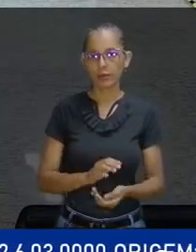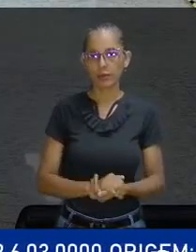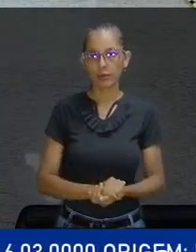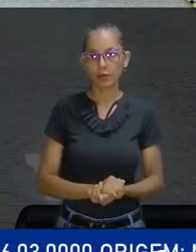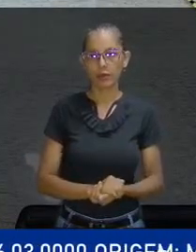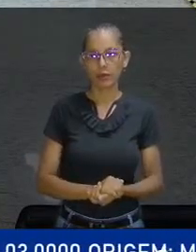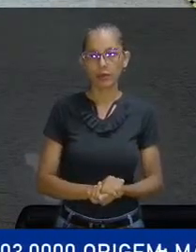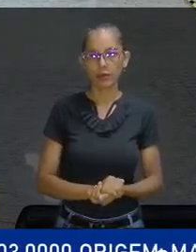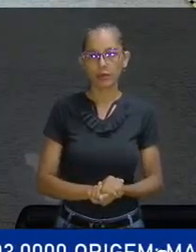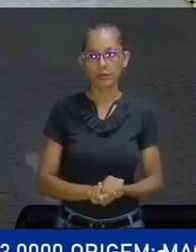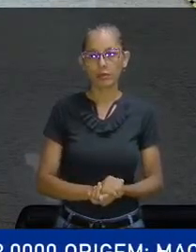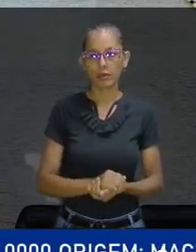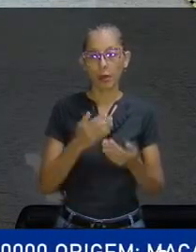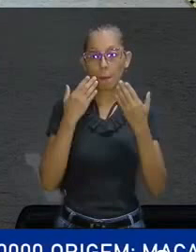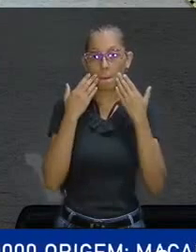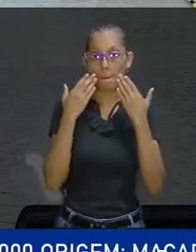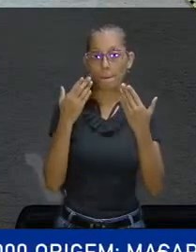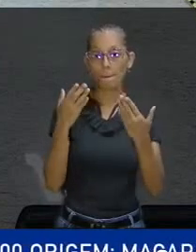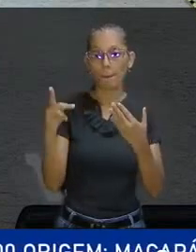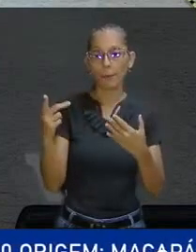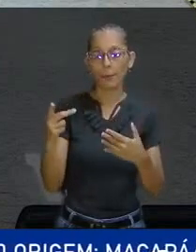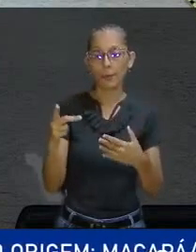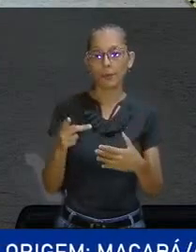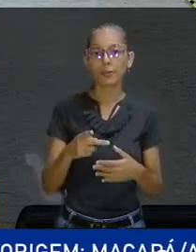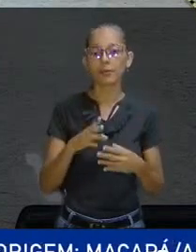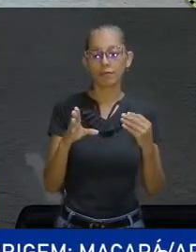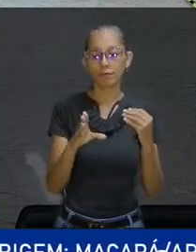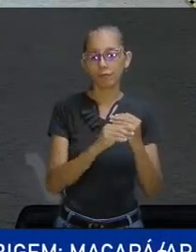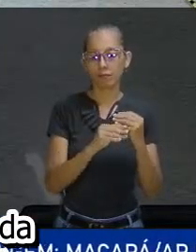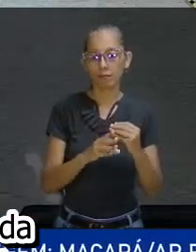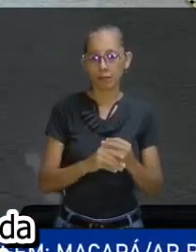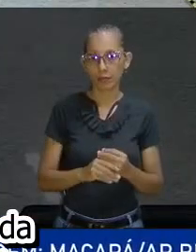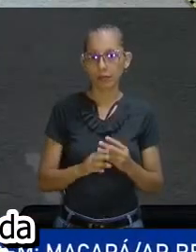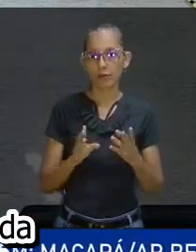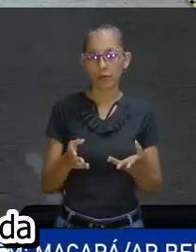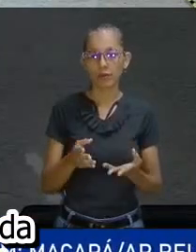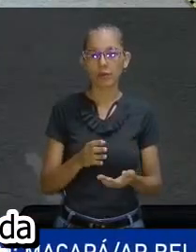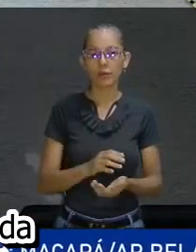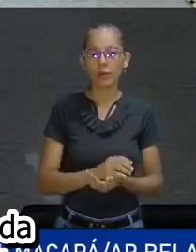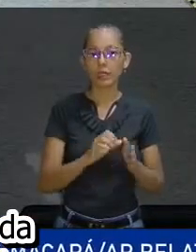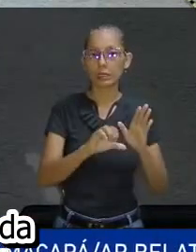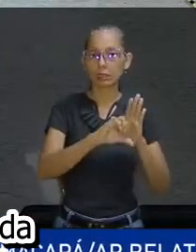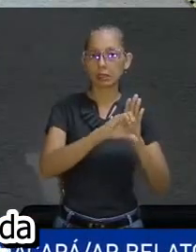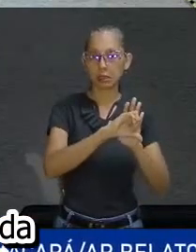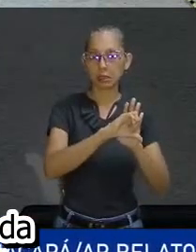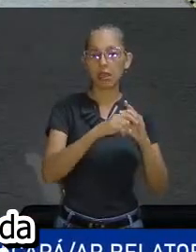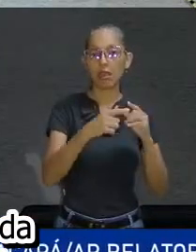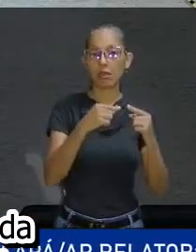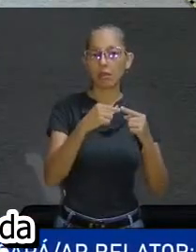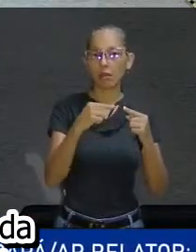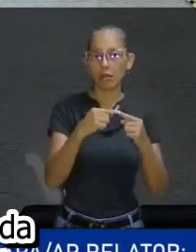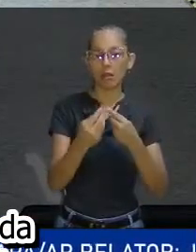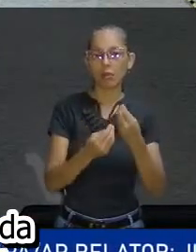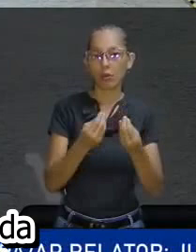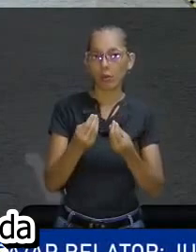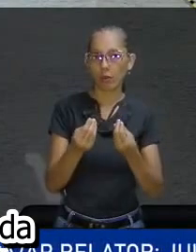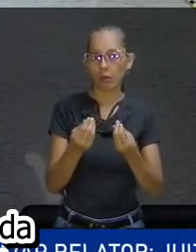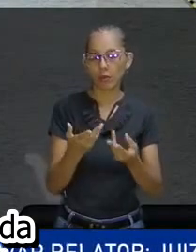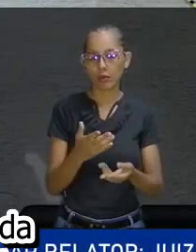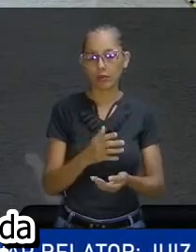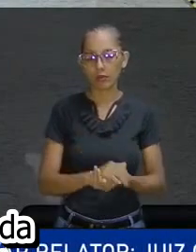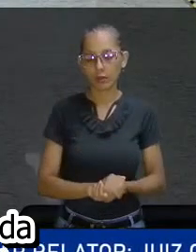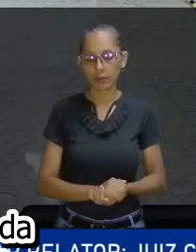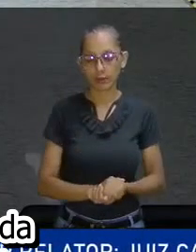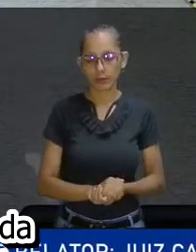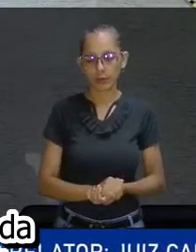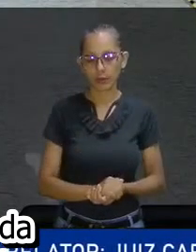do vestígio coletado em locais ou em vítimas do crime, para rastrear a posse e manuseio, trata-se